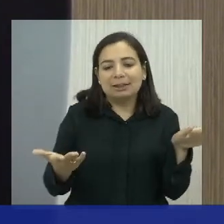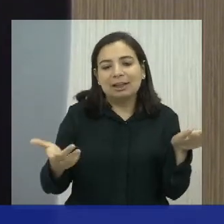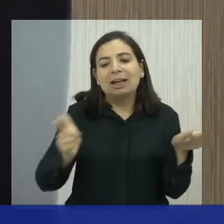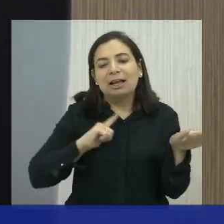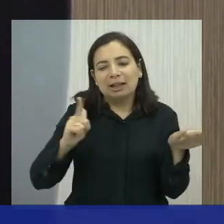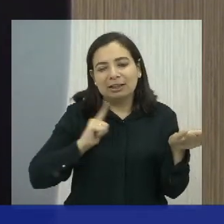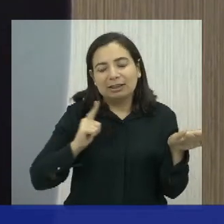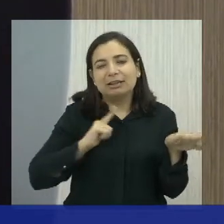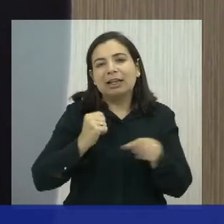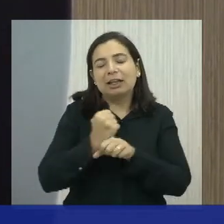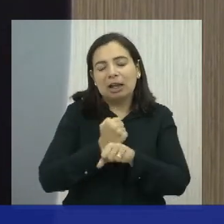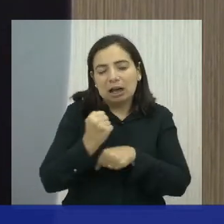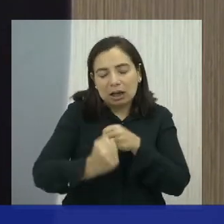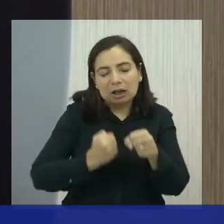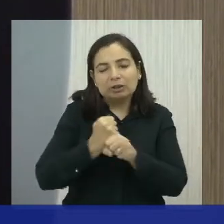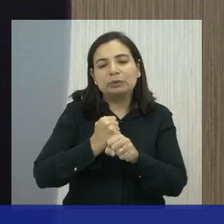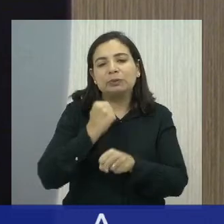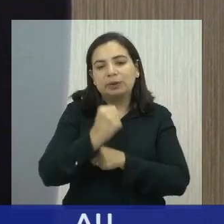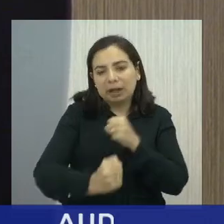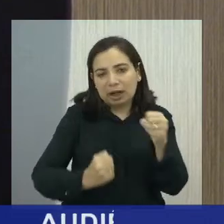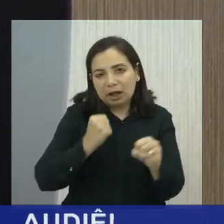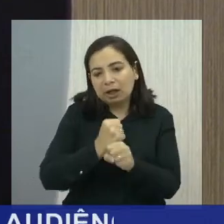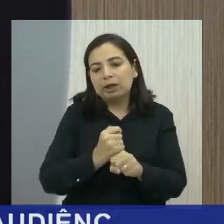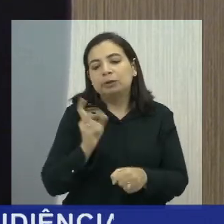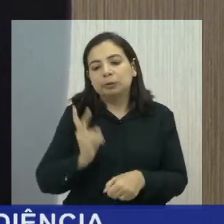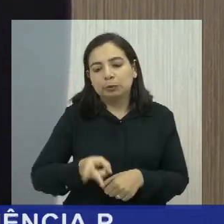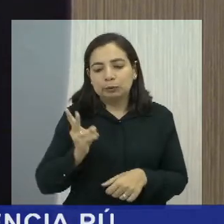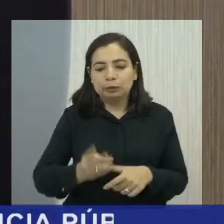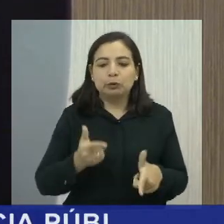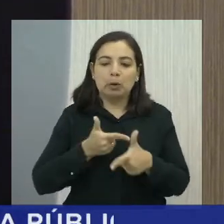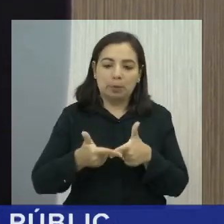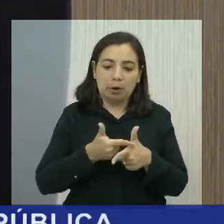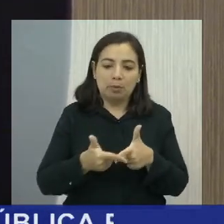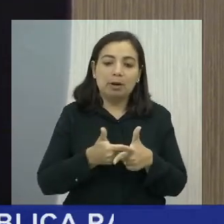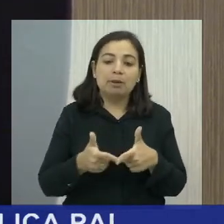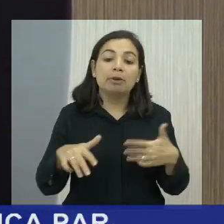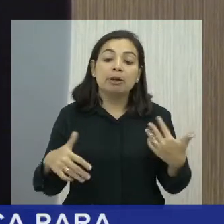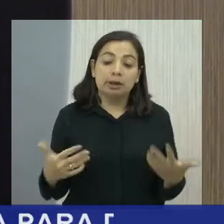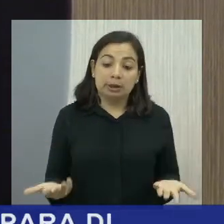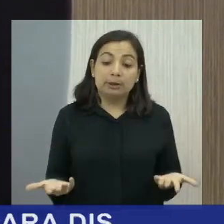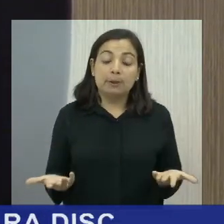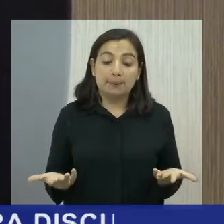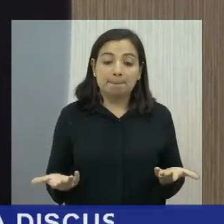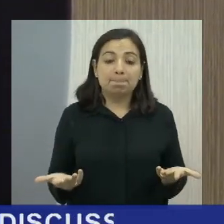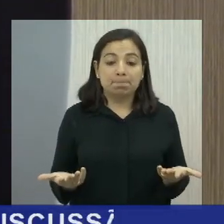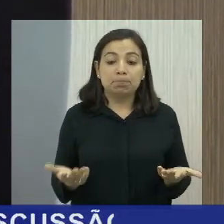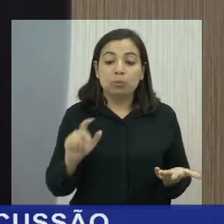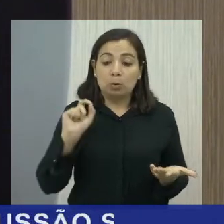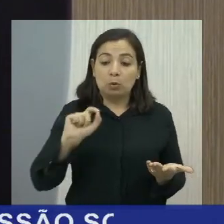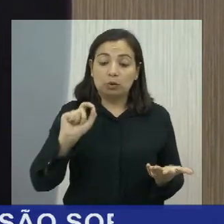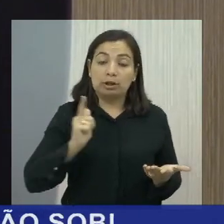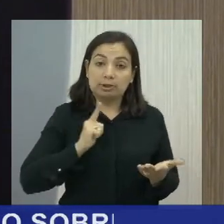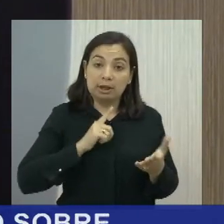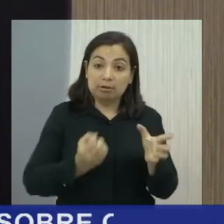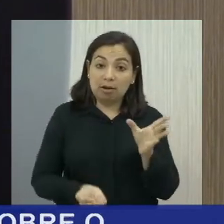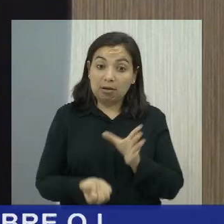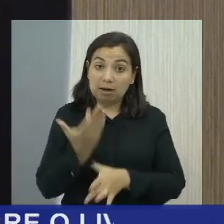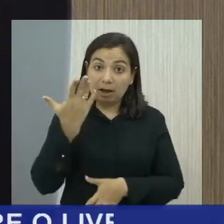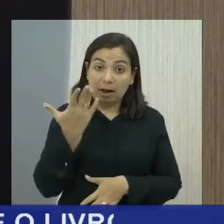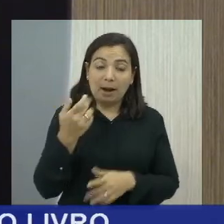vivencia isso ano após ano. E eu acho que realmente essa implementação de uma